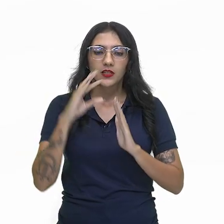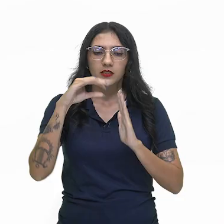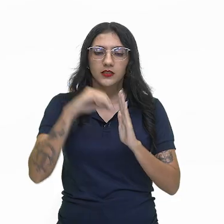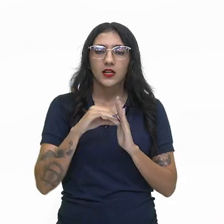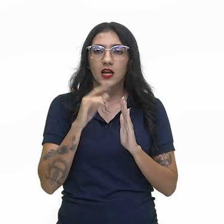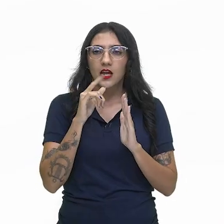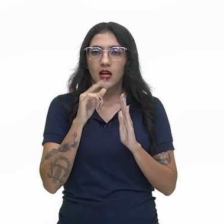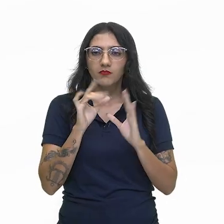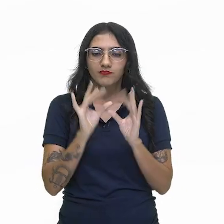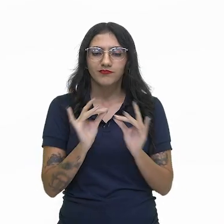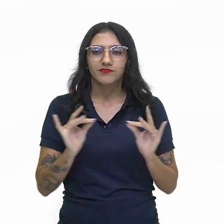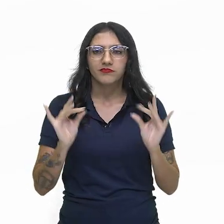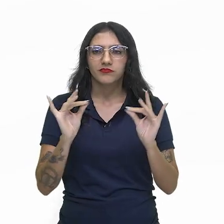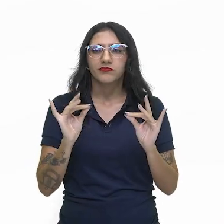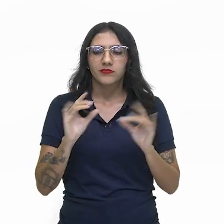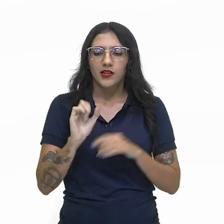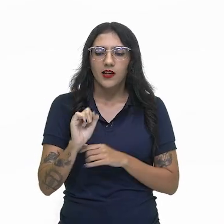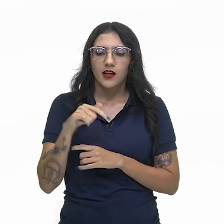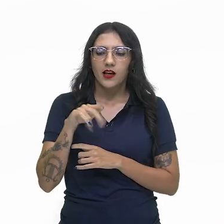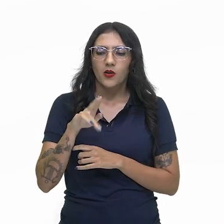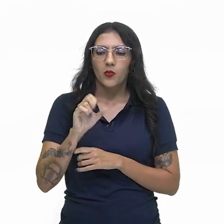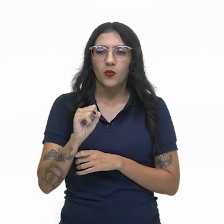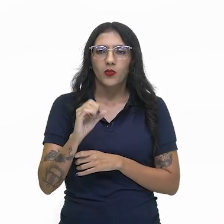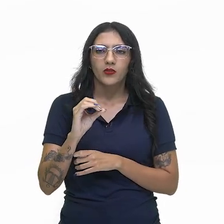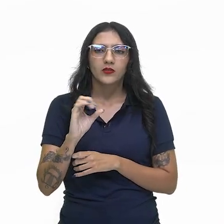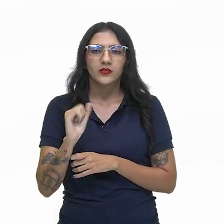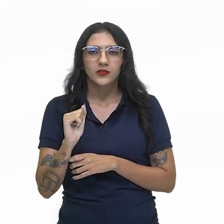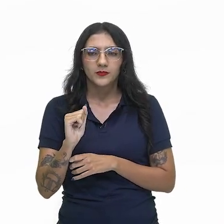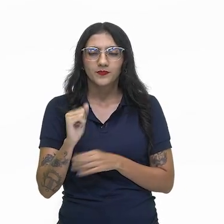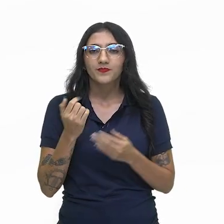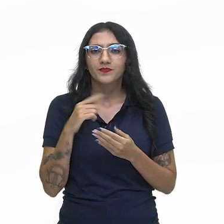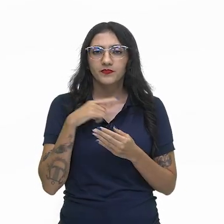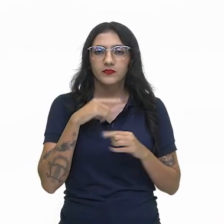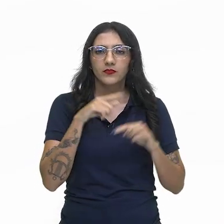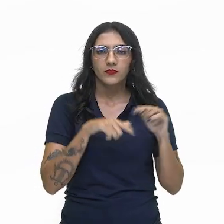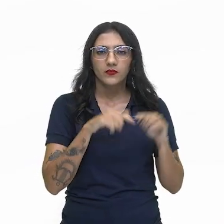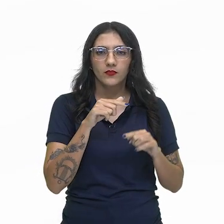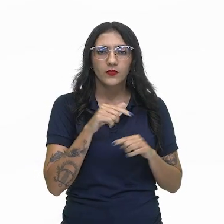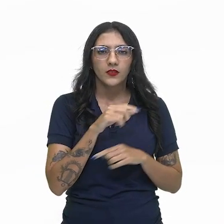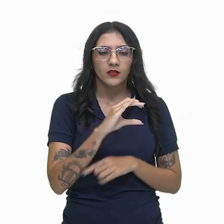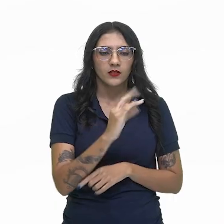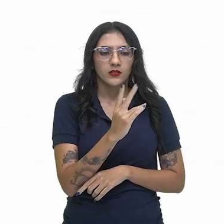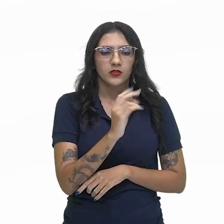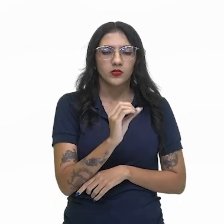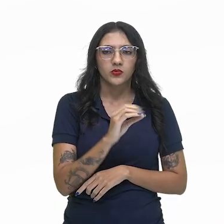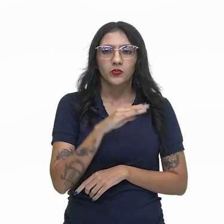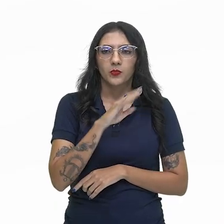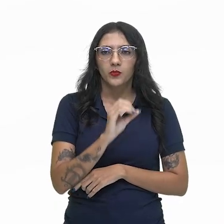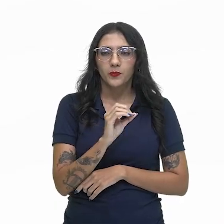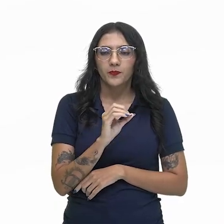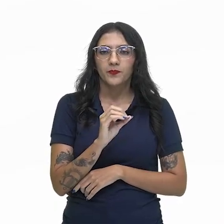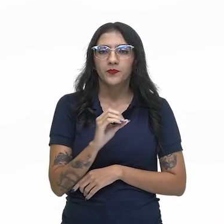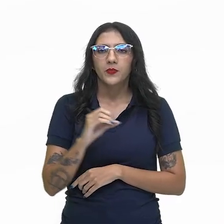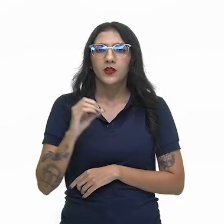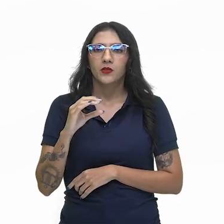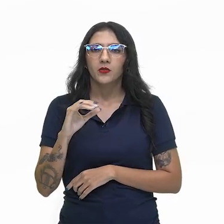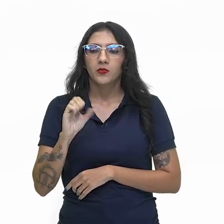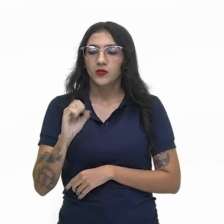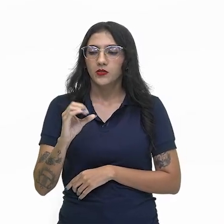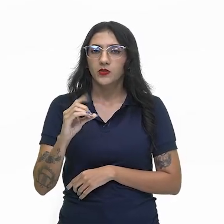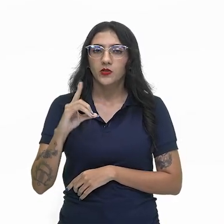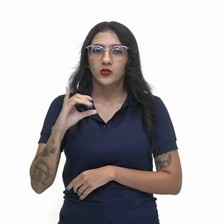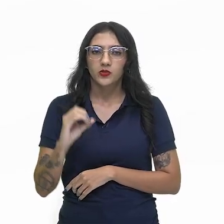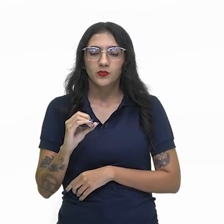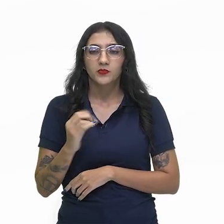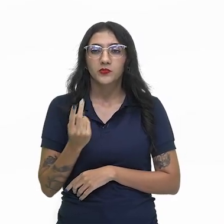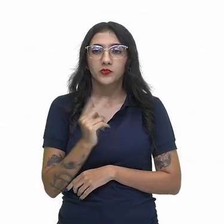que significa isso? Tanto o nitrato de chumbo como o iodeto de sódio, quando